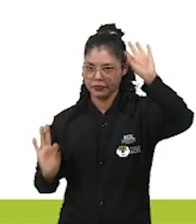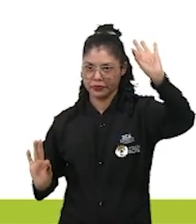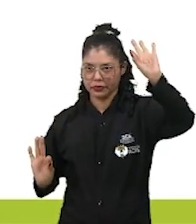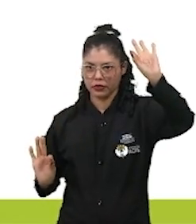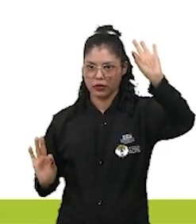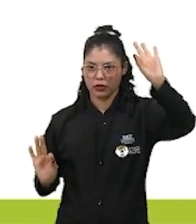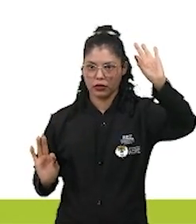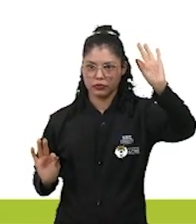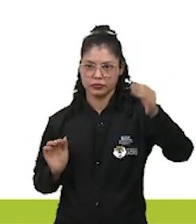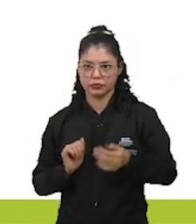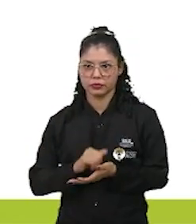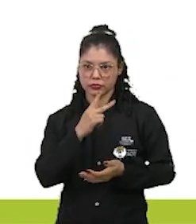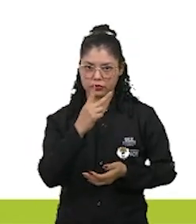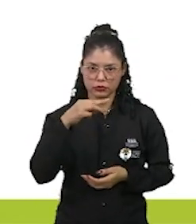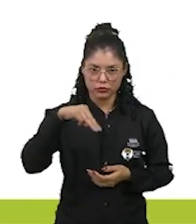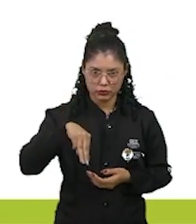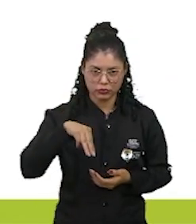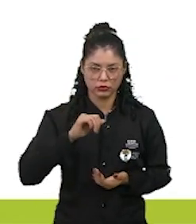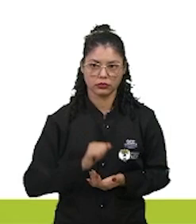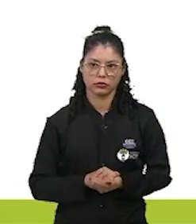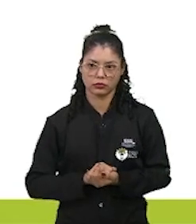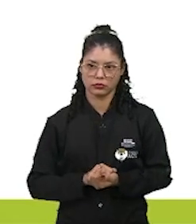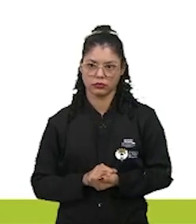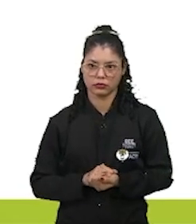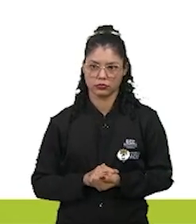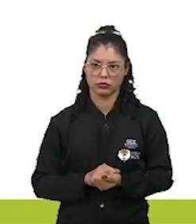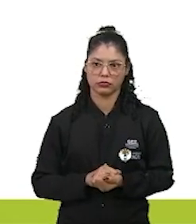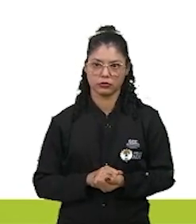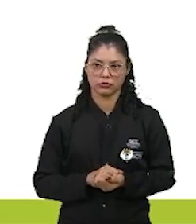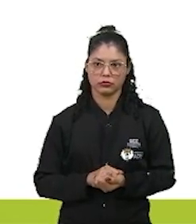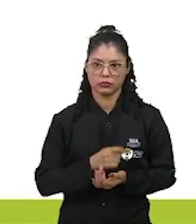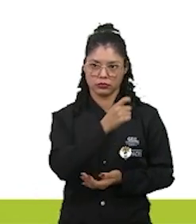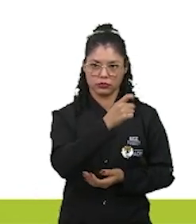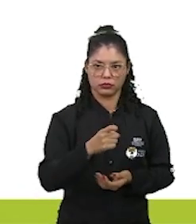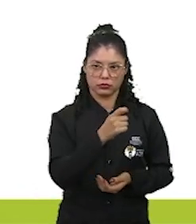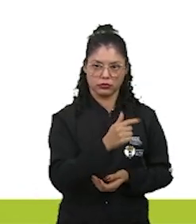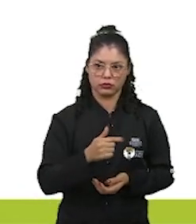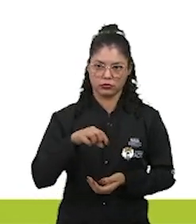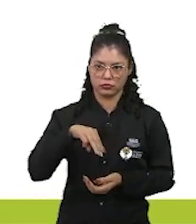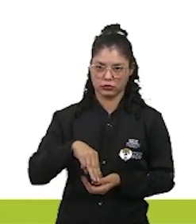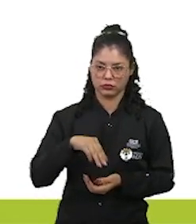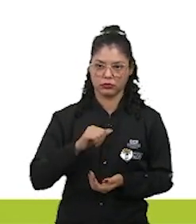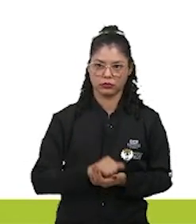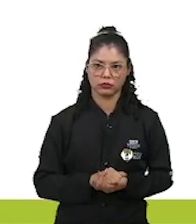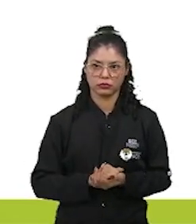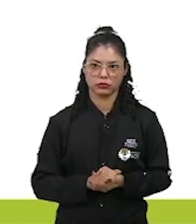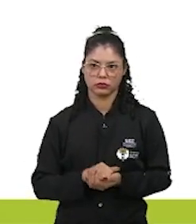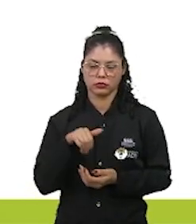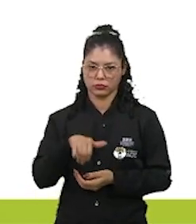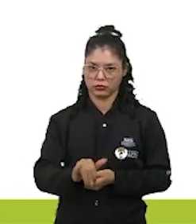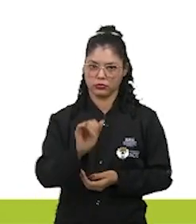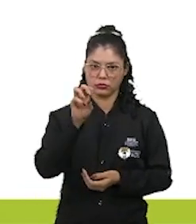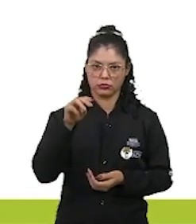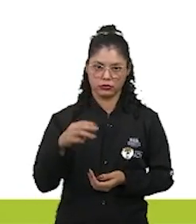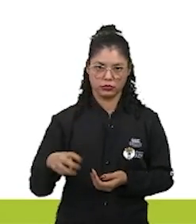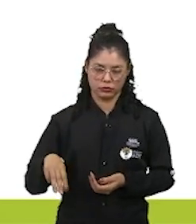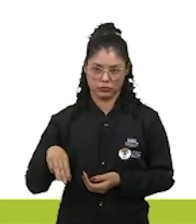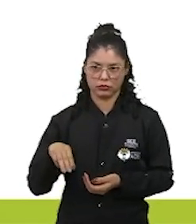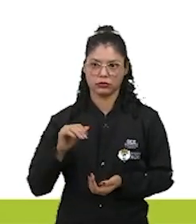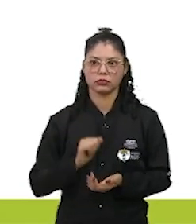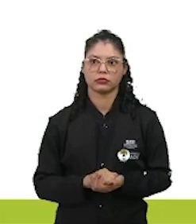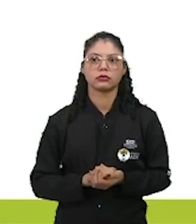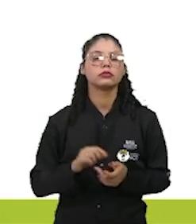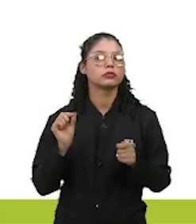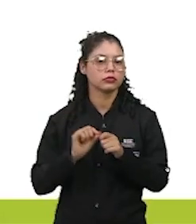né? PM, né? Ponto médio, de coordenadas x do médio e y do médio.